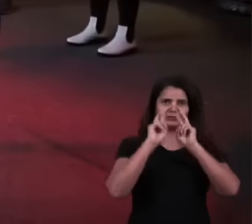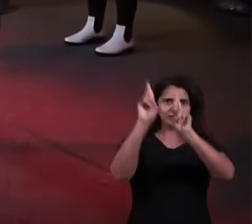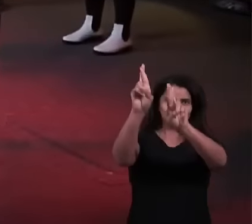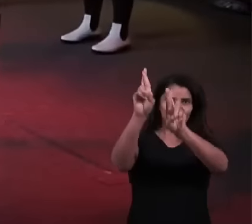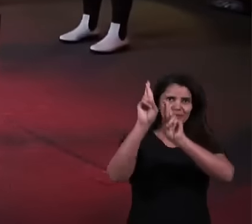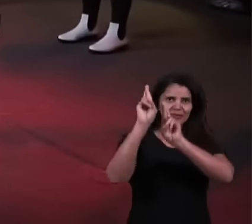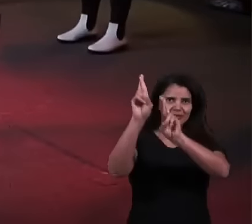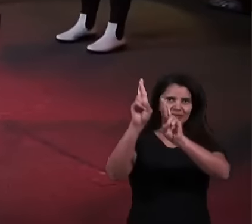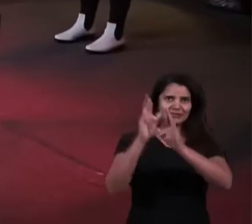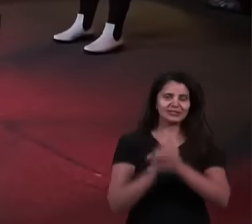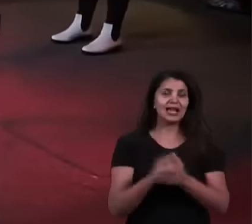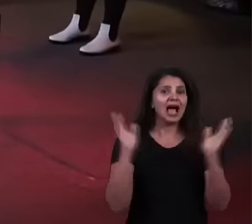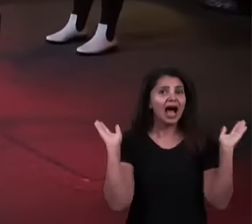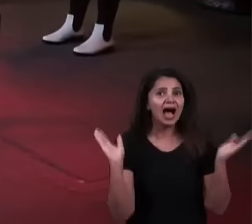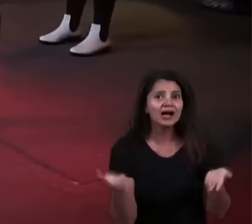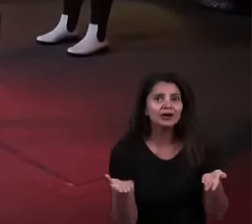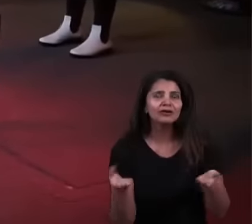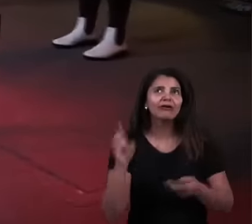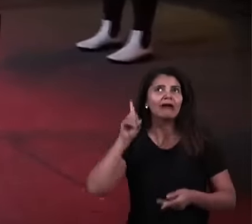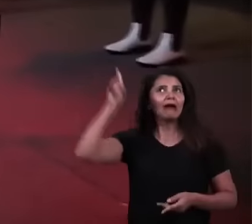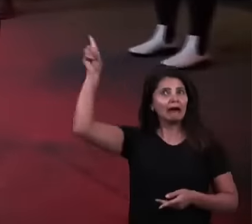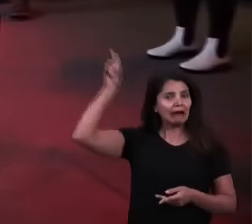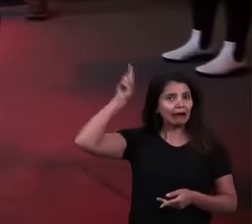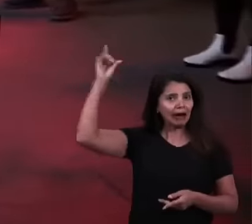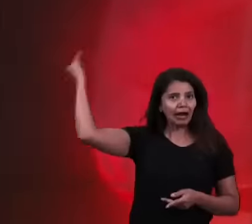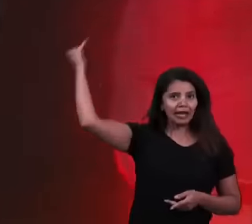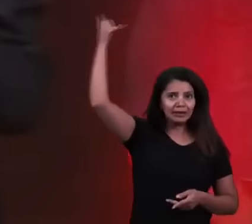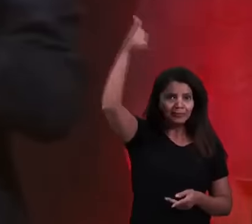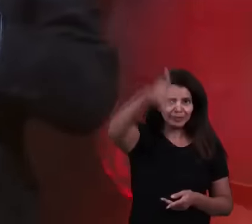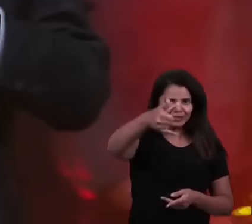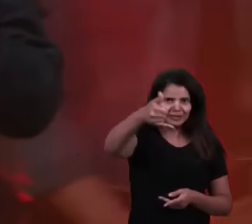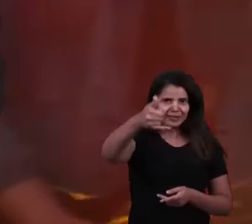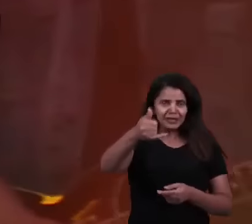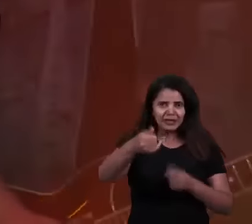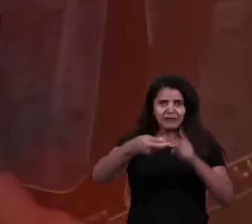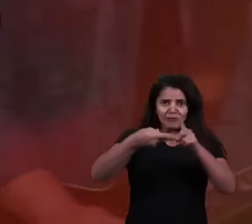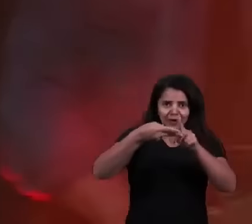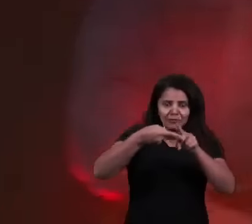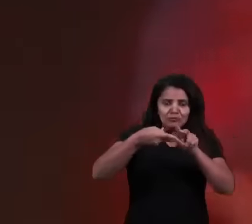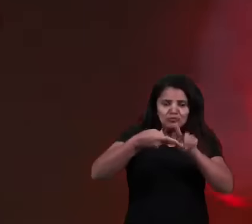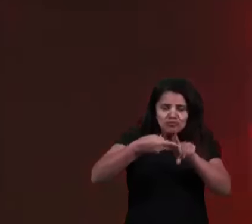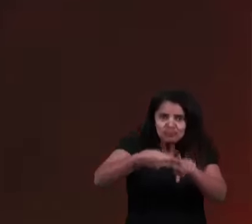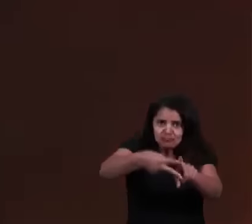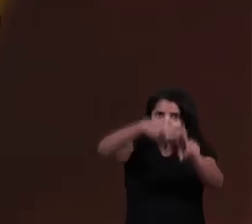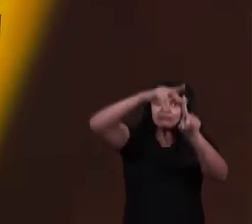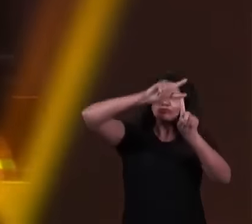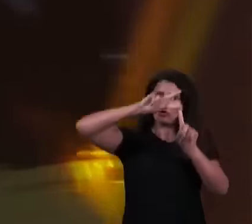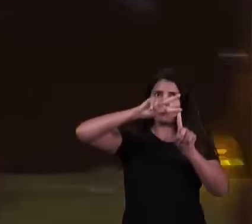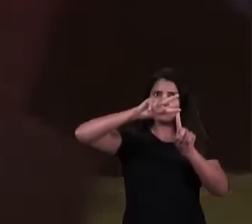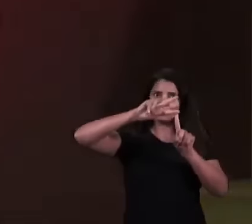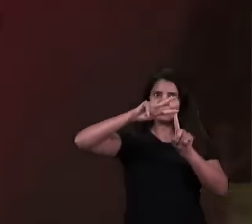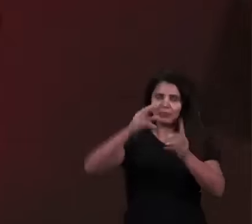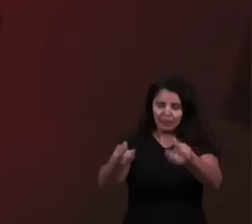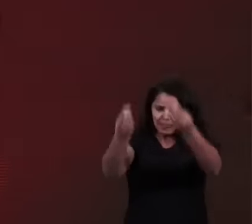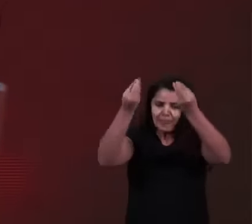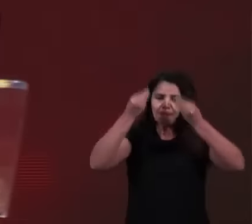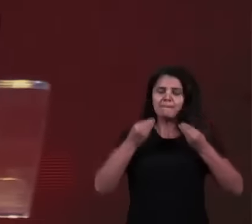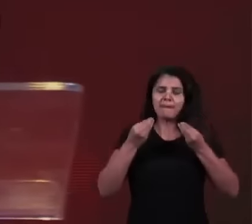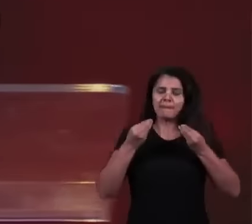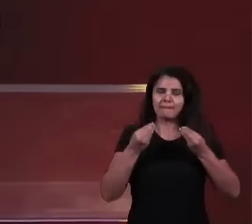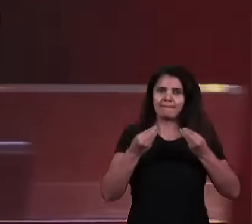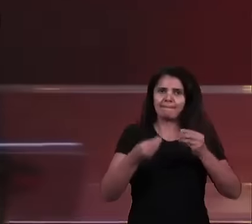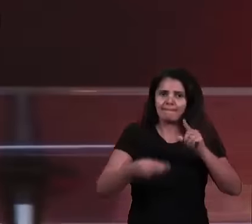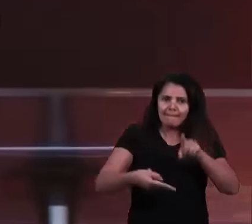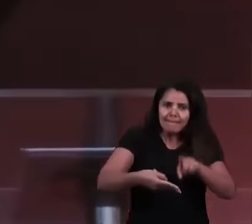Senhor nos diz que vai nos devolver o dobro. Ei, Deus diz: bênção dobrada, porção